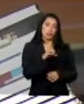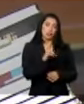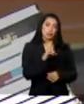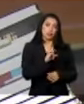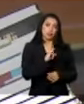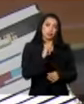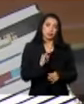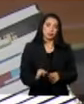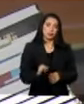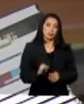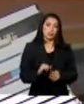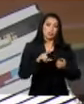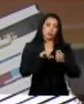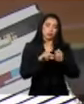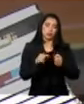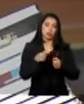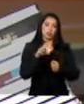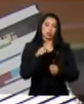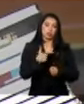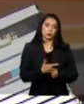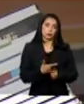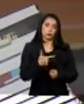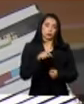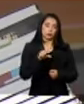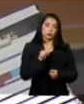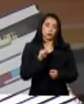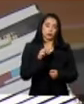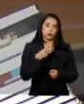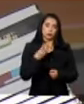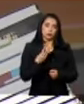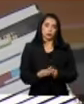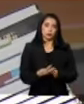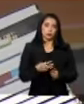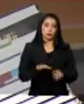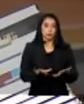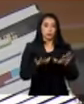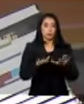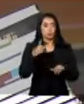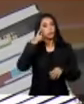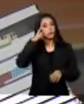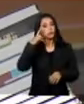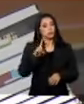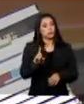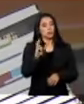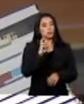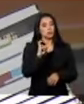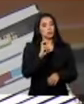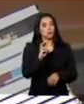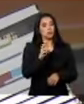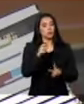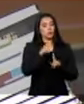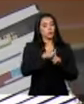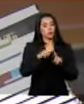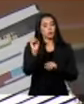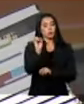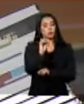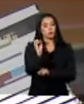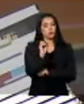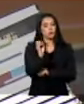referido artigo 283. O Pleno, no dia 5 de outubro de